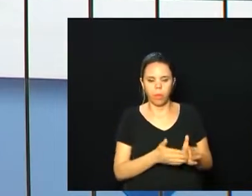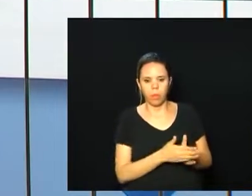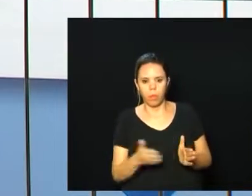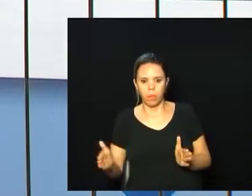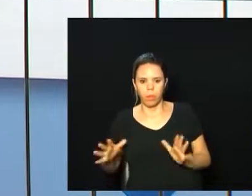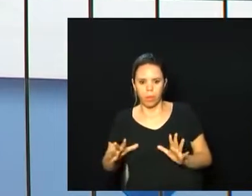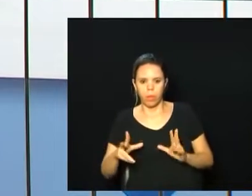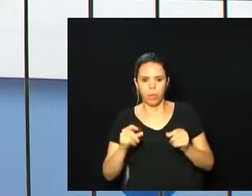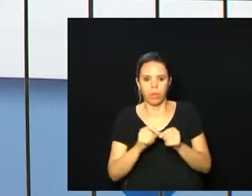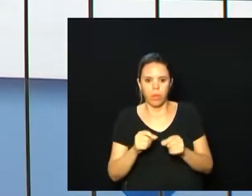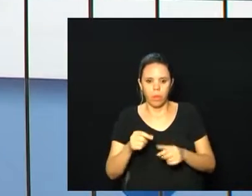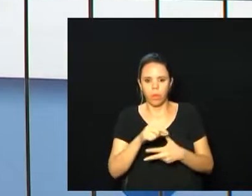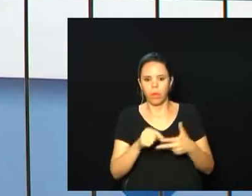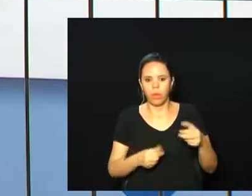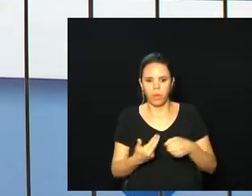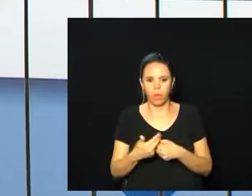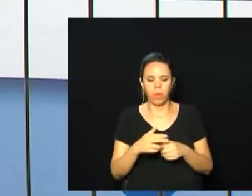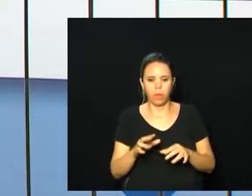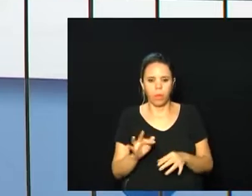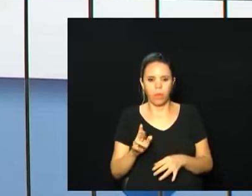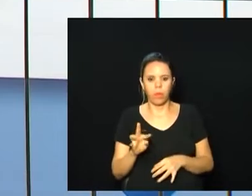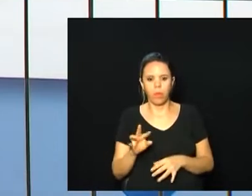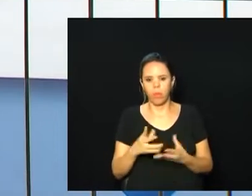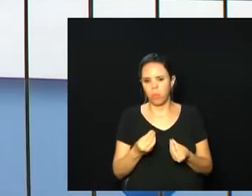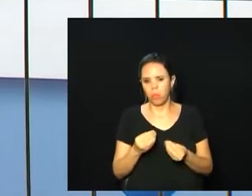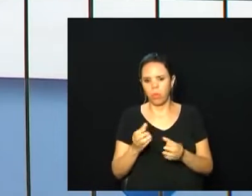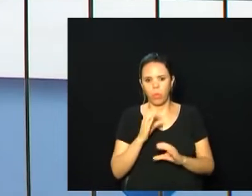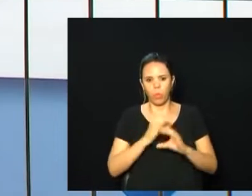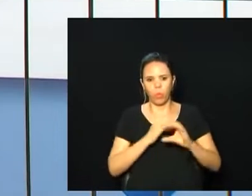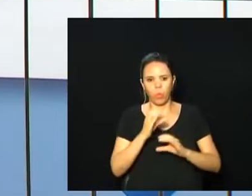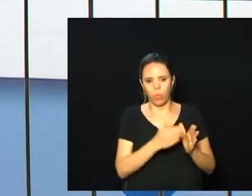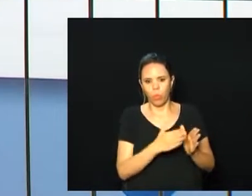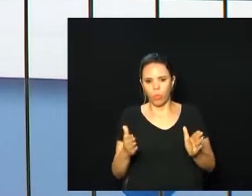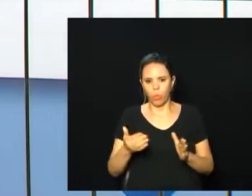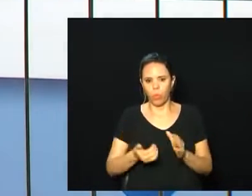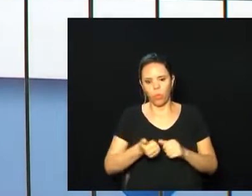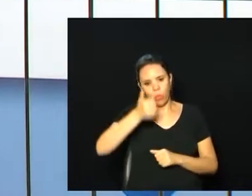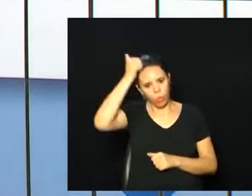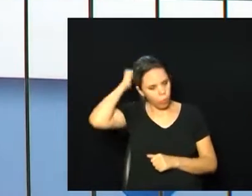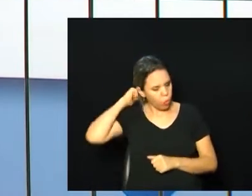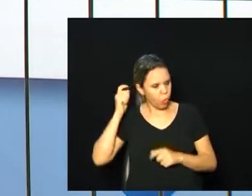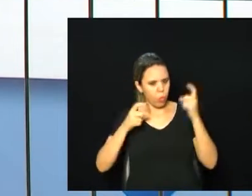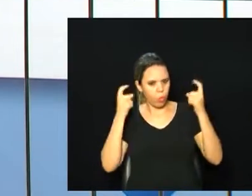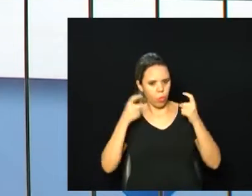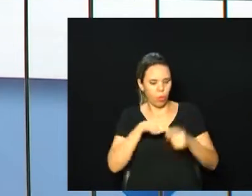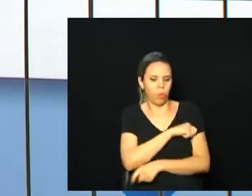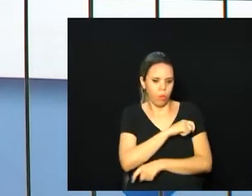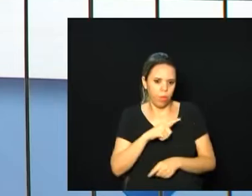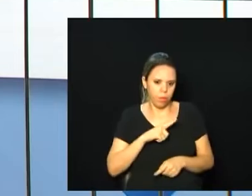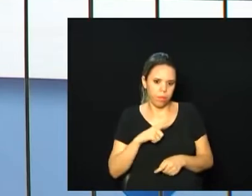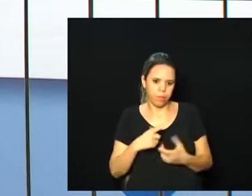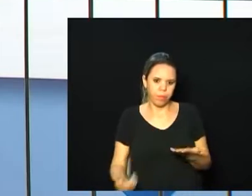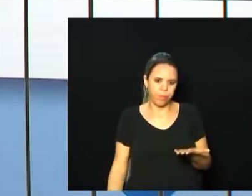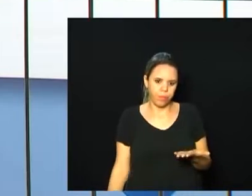todo mundo fazendo Enem, Unicamp, FUVEST, aquele período em que o estudante está todo preocupado. E a gente tem ainda